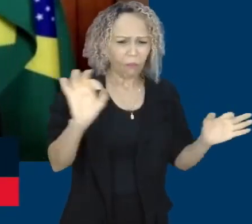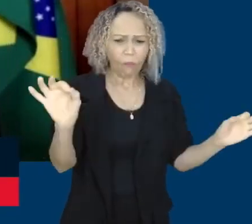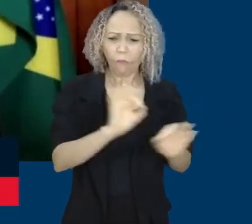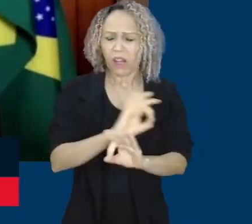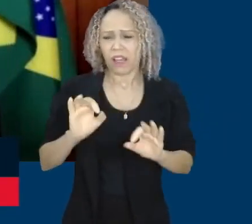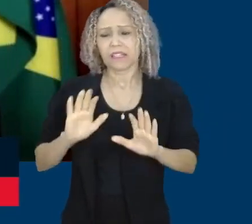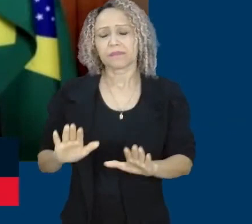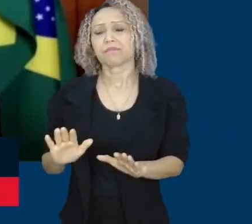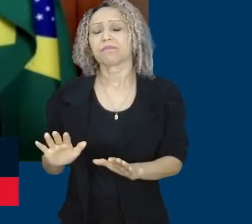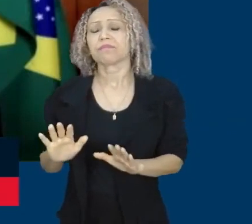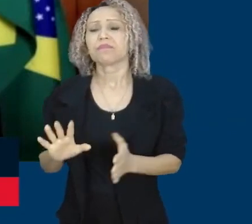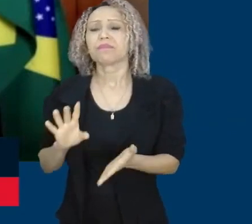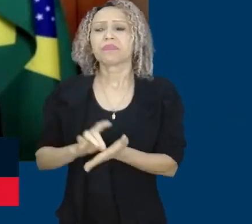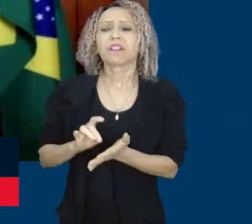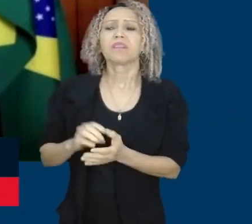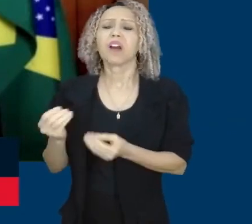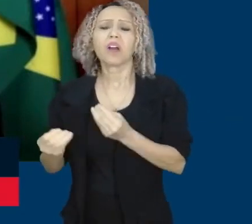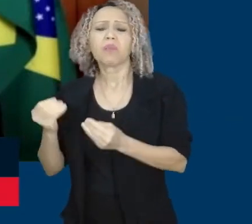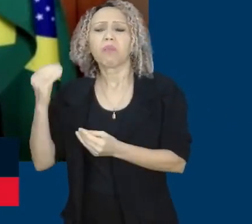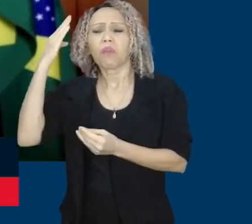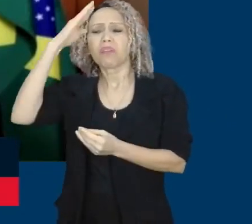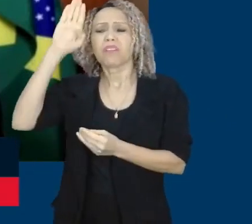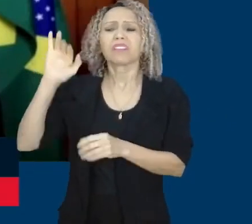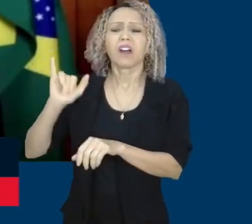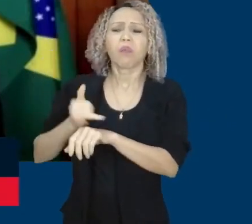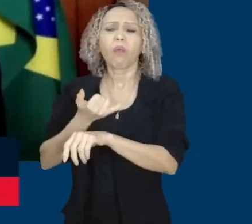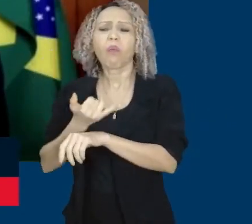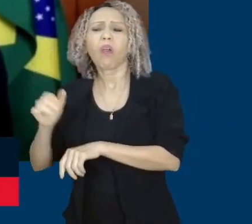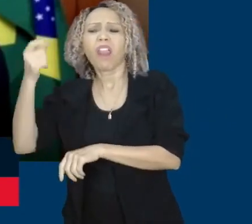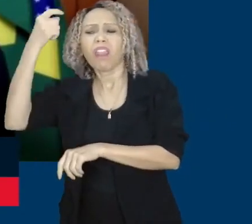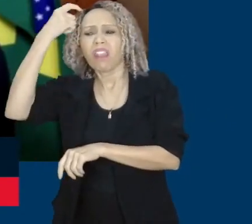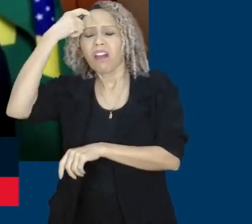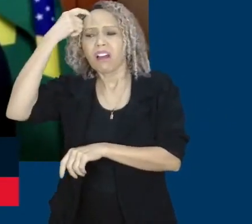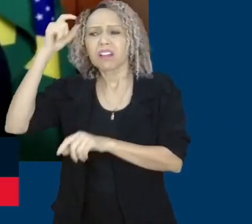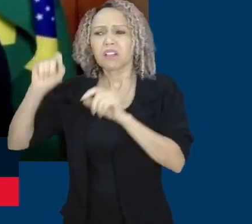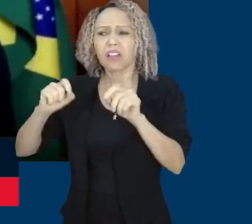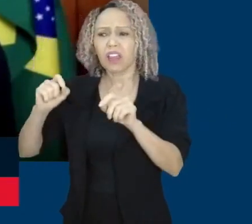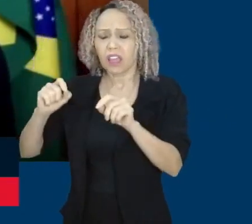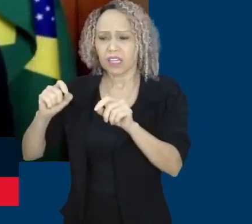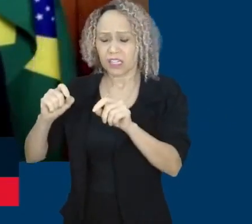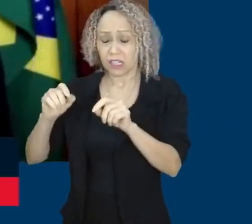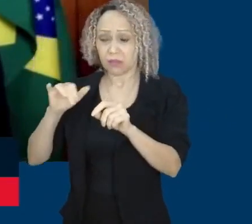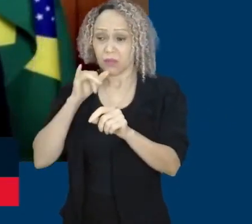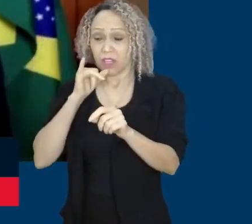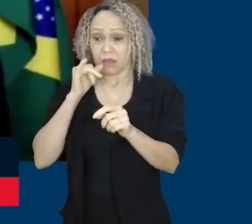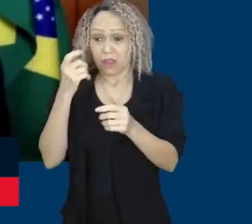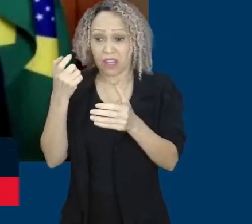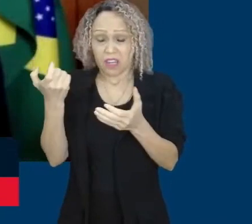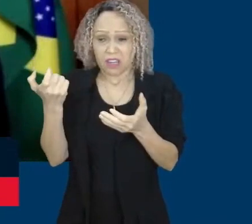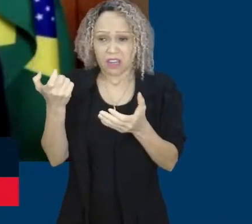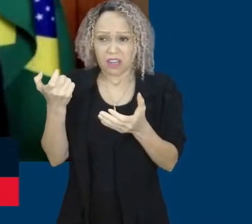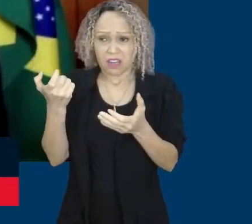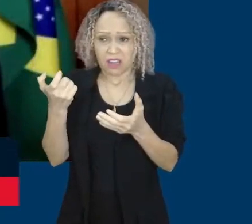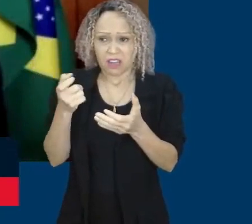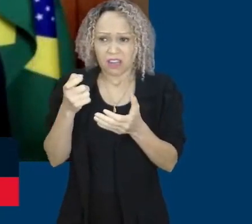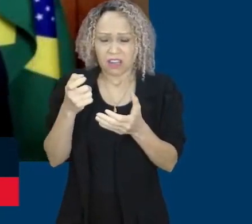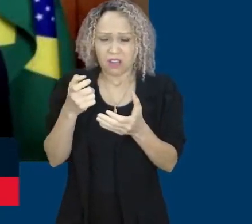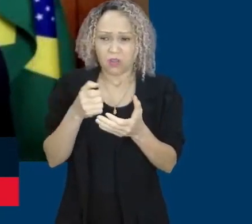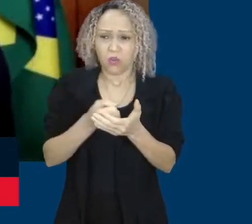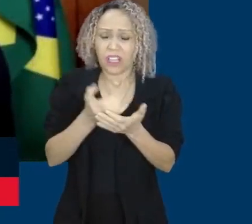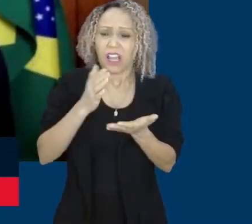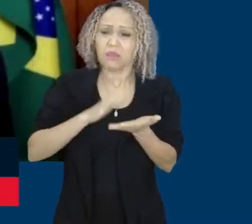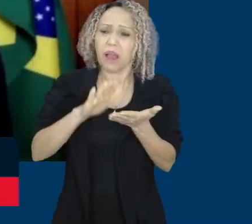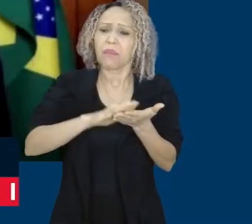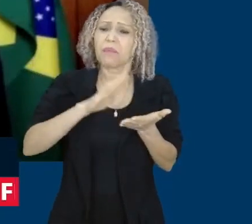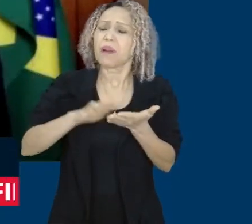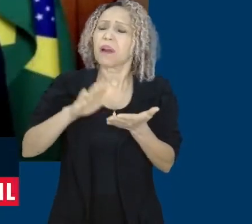lógica de ampliar as despesas obrigatórias e não mandou recursos para